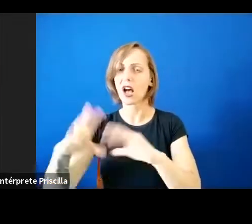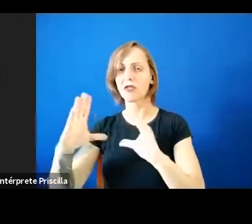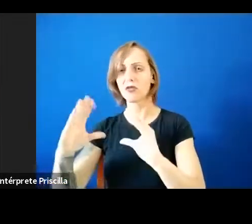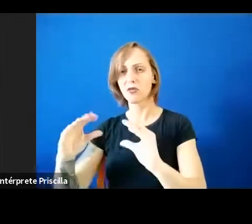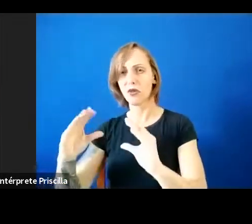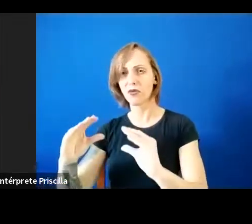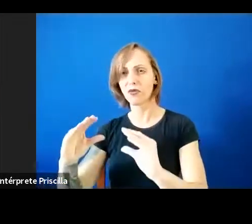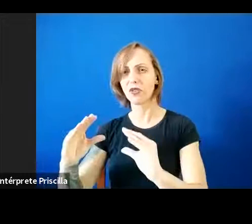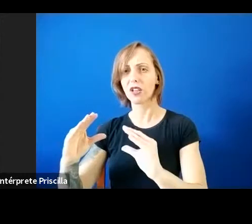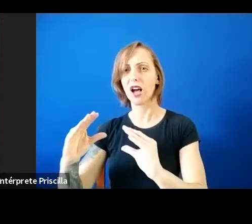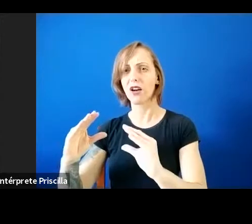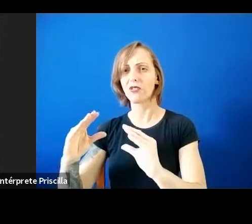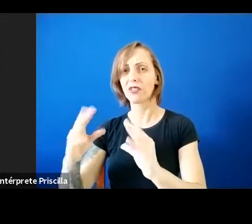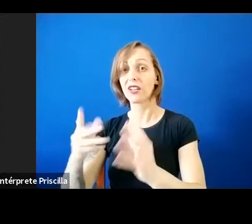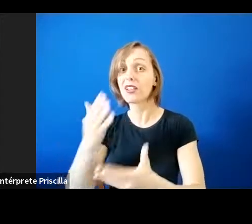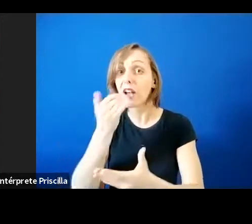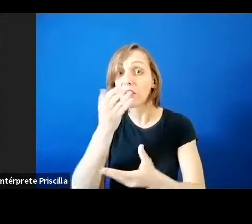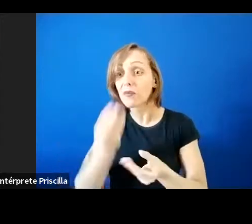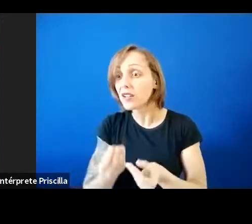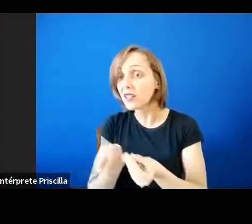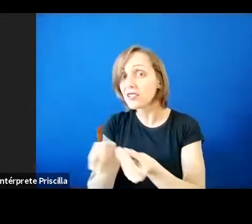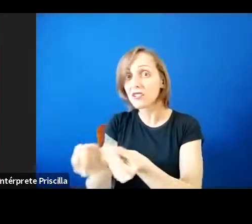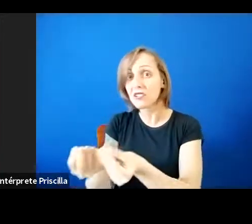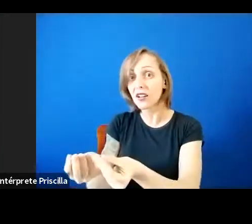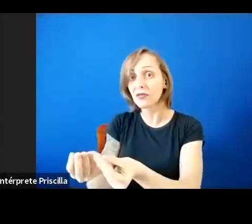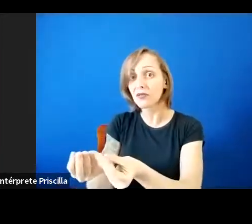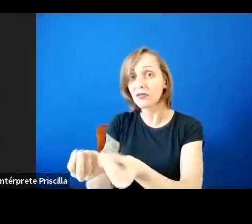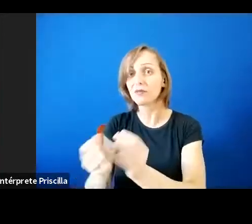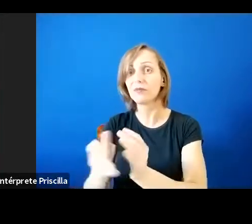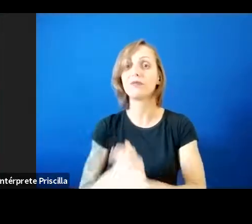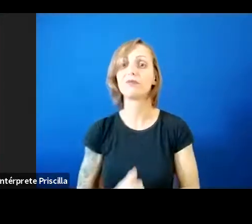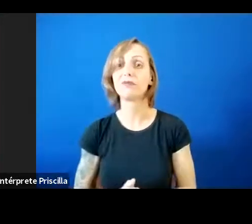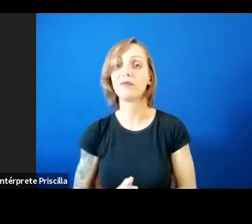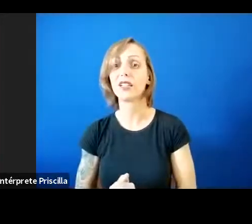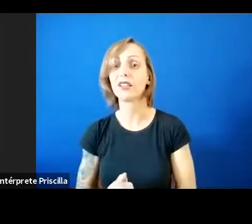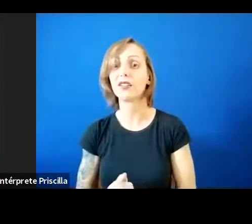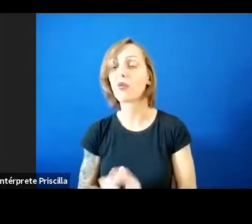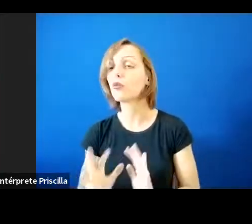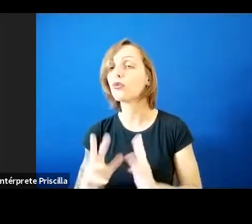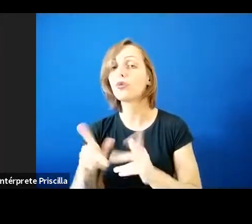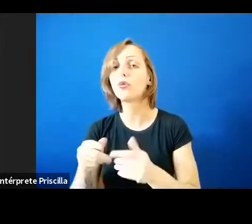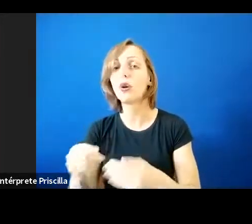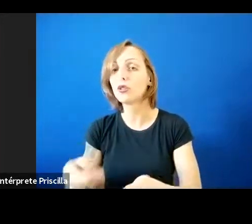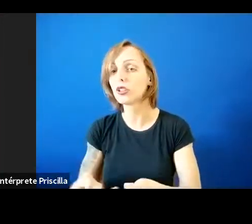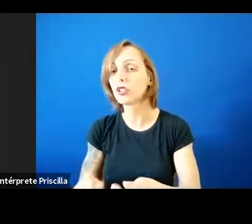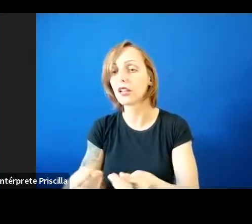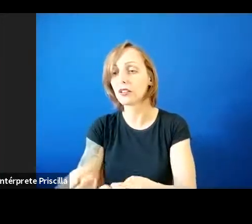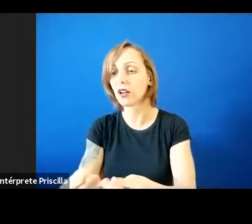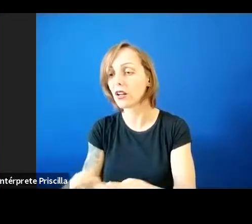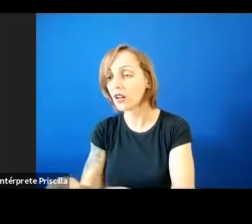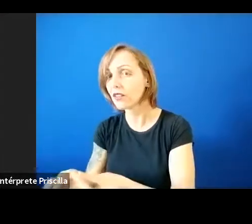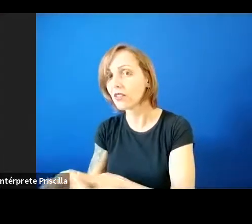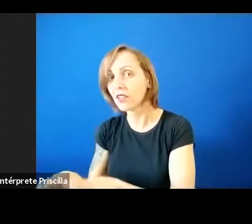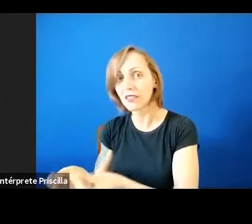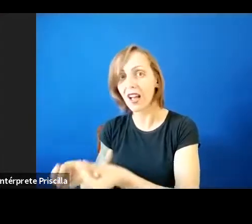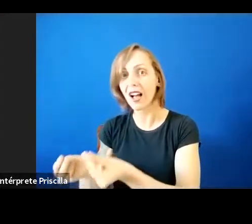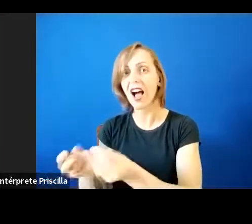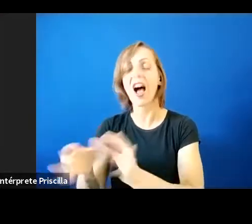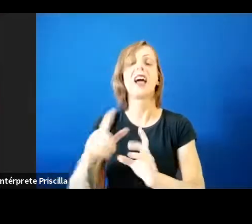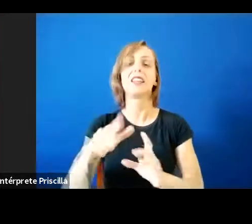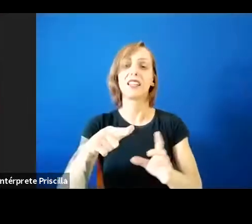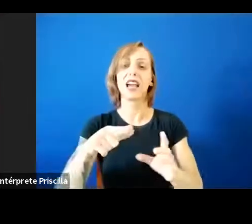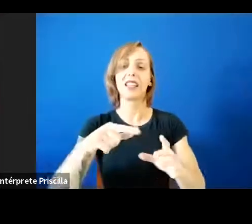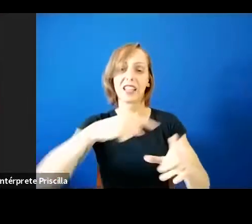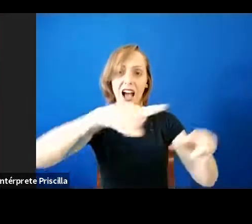para eles. Depois que todos eles foram servidos, aí então o buffet foi liberado para que os demais se servissem